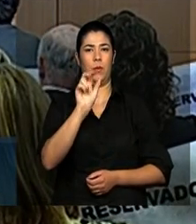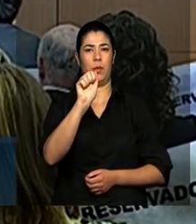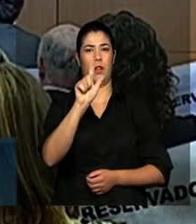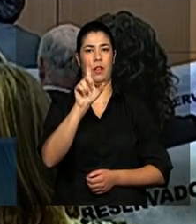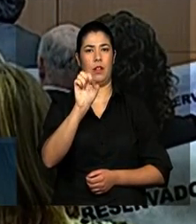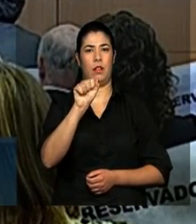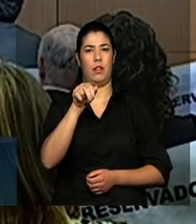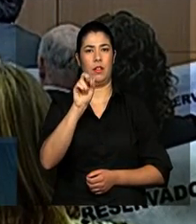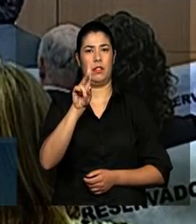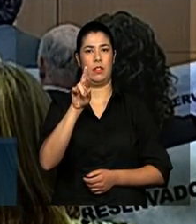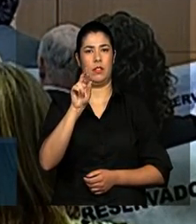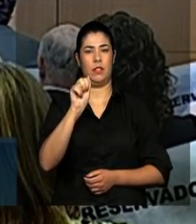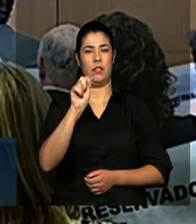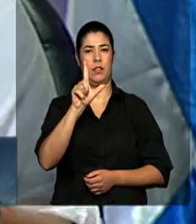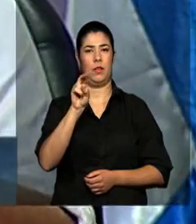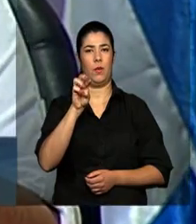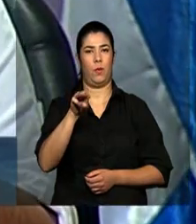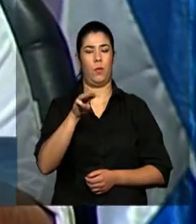Luna.